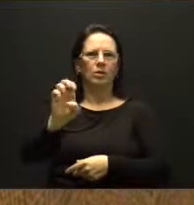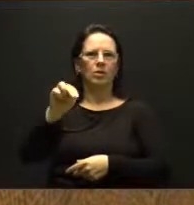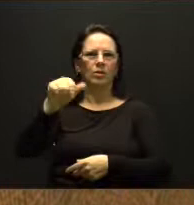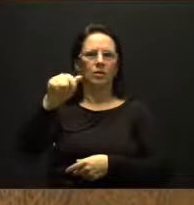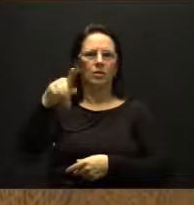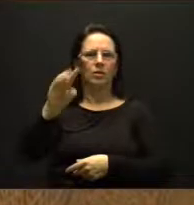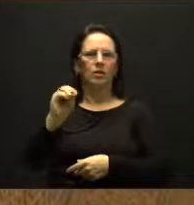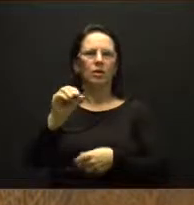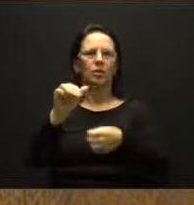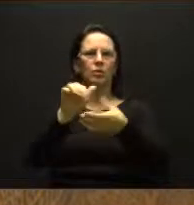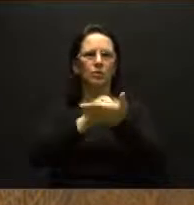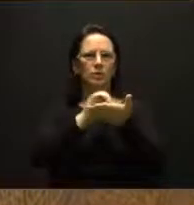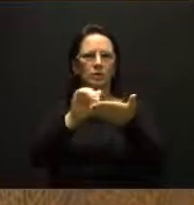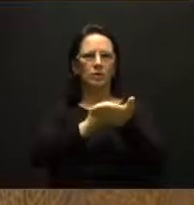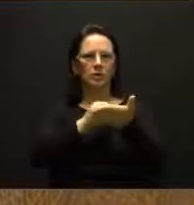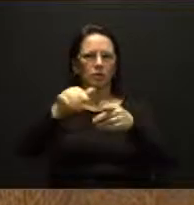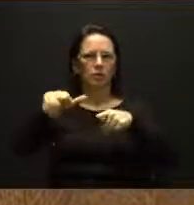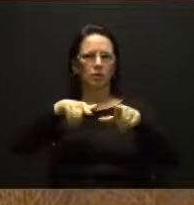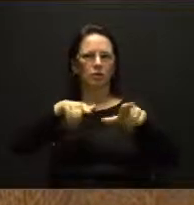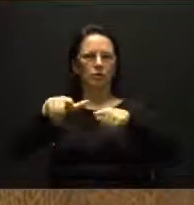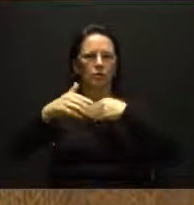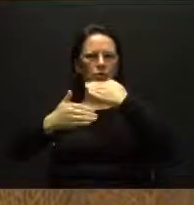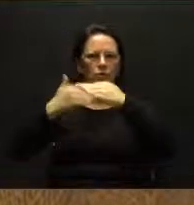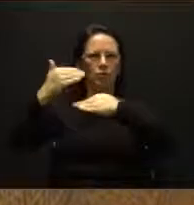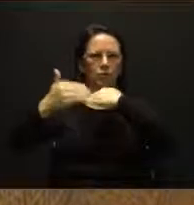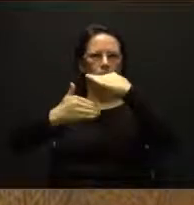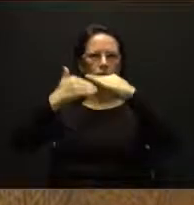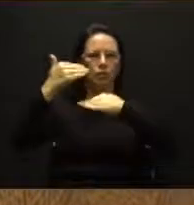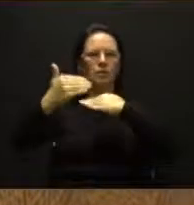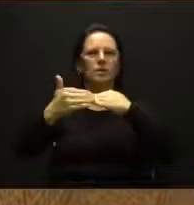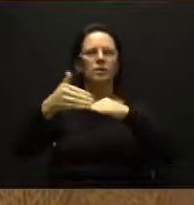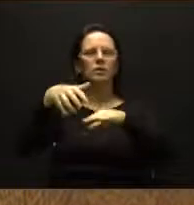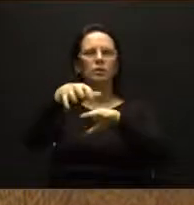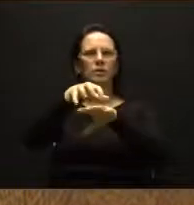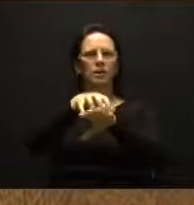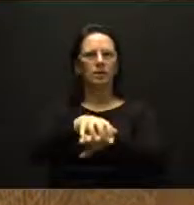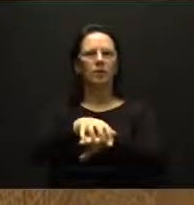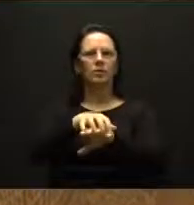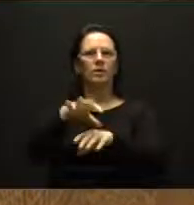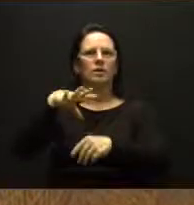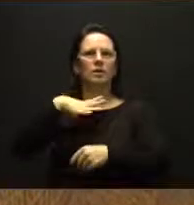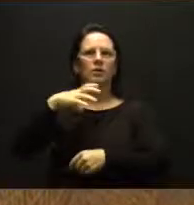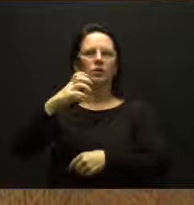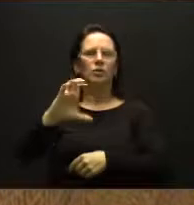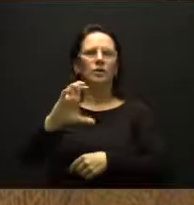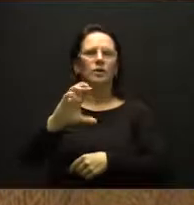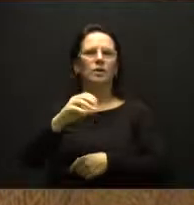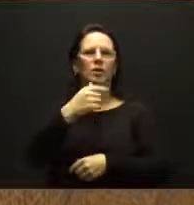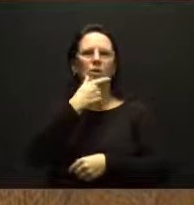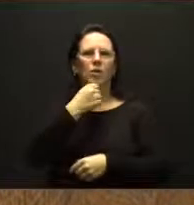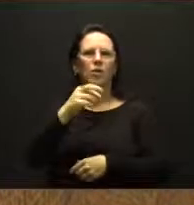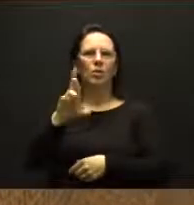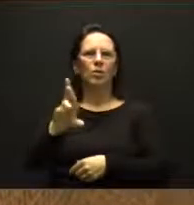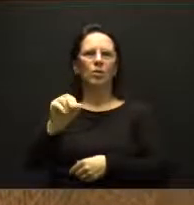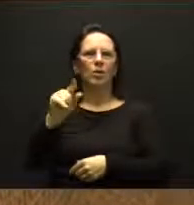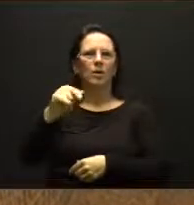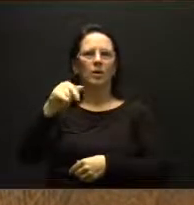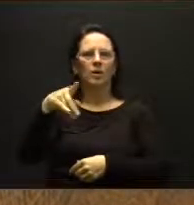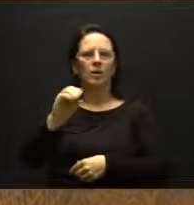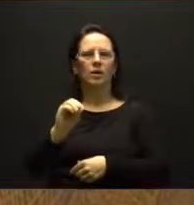secretário municipal de emprego e desenvolvimento sustentável de cubatão os senhores ronaldo pereira delgado